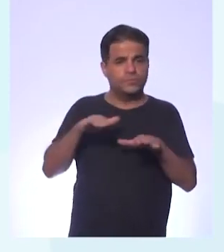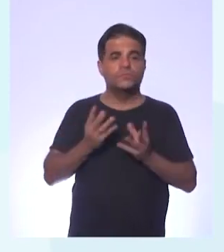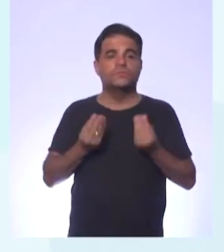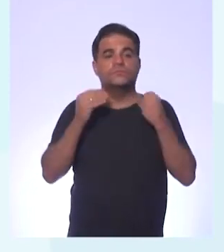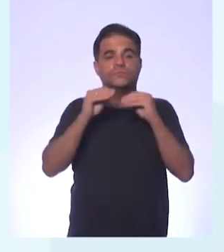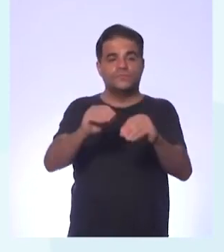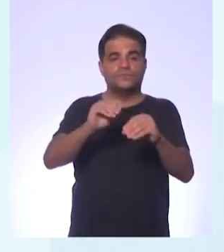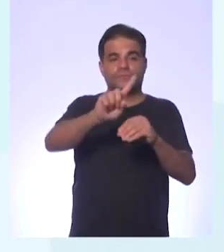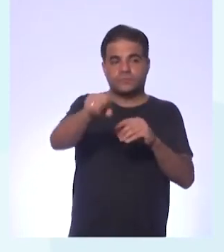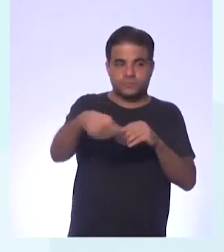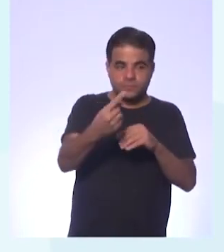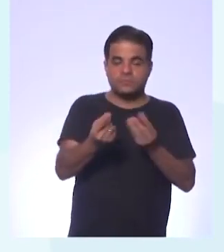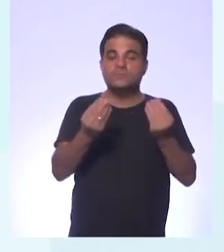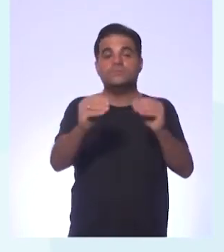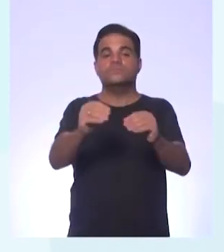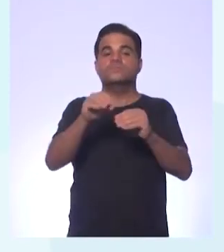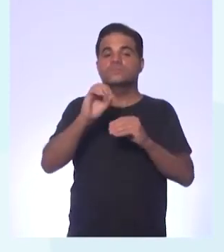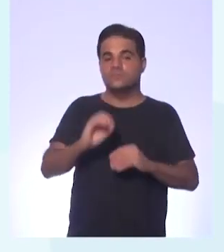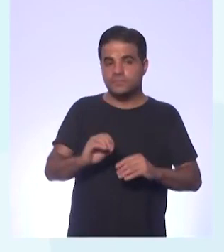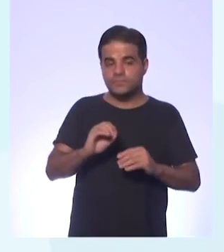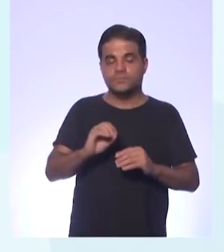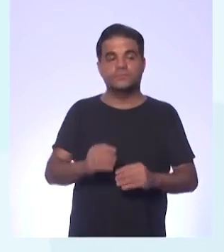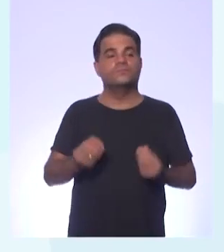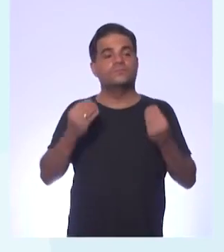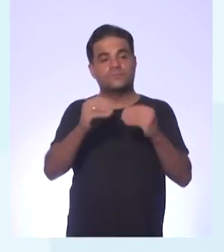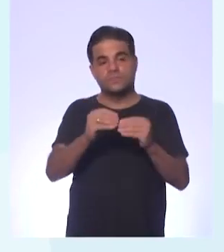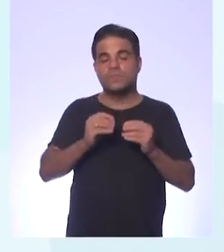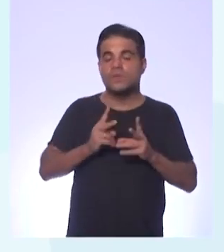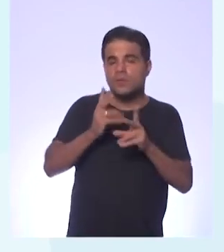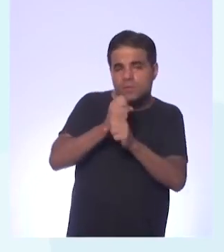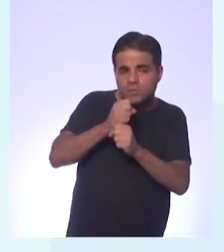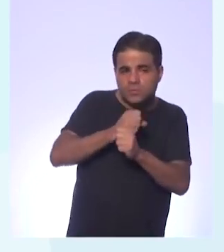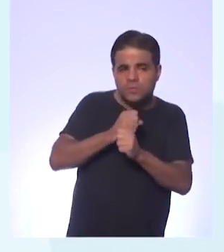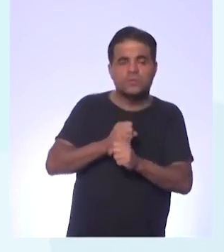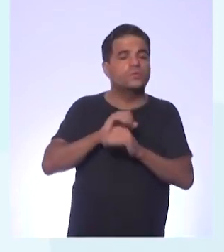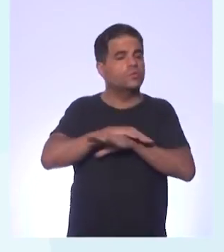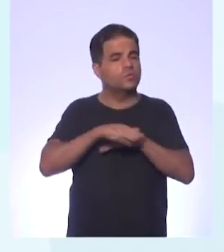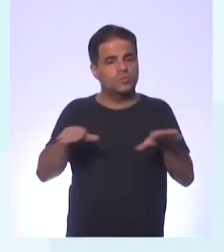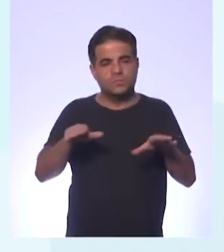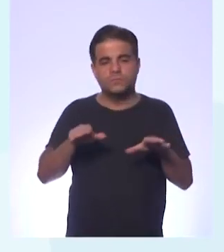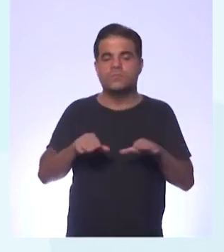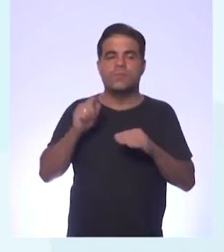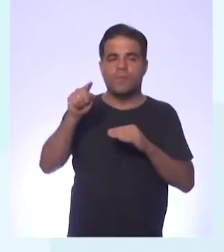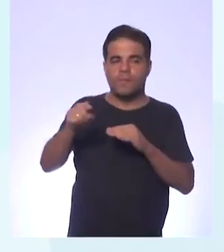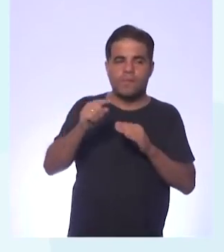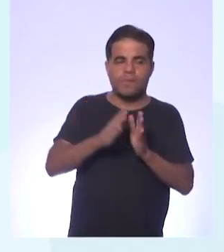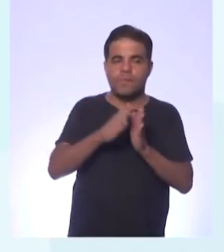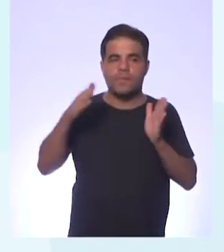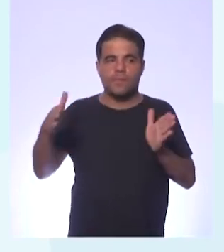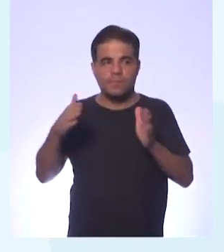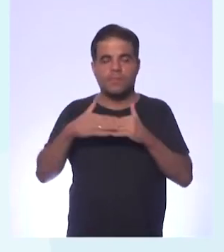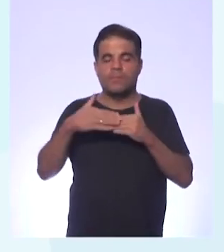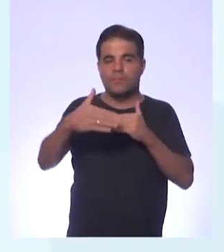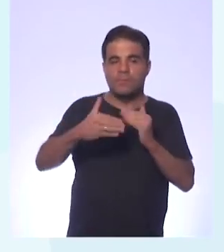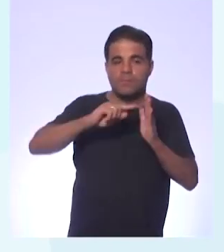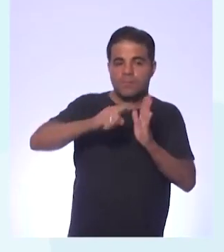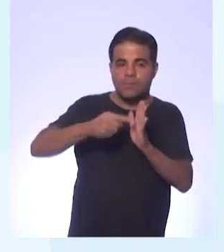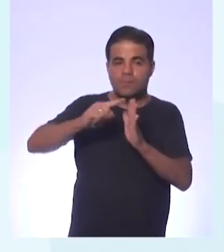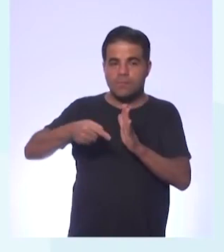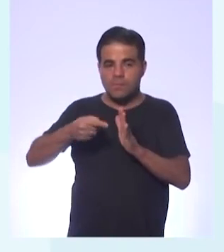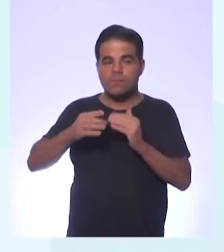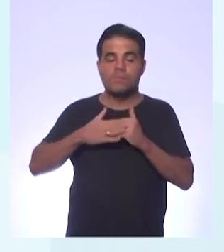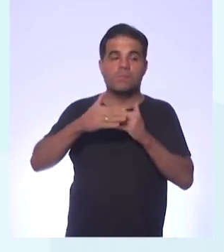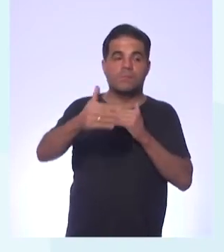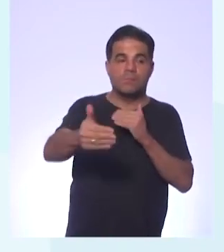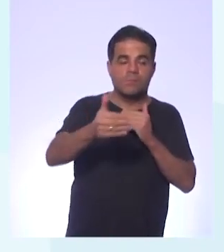colocar vírgula, vou colocar um 0 e vou continuar essa conta. Eu vou fazer só uma casa decimal, tá? Mas aqui você continuaria várias casas.